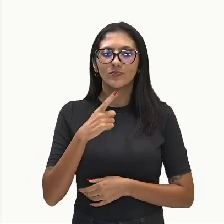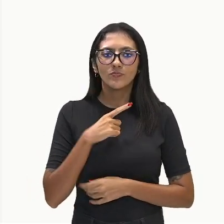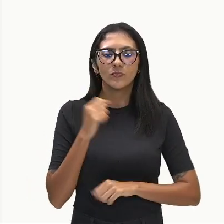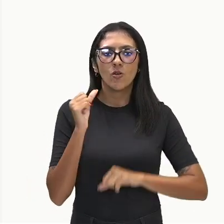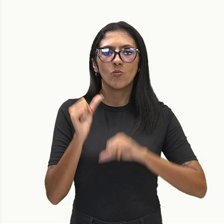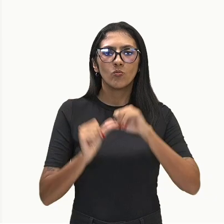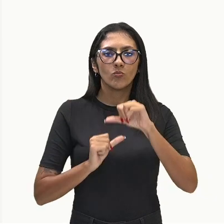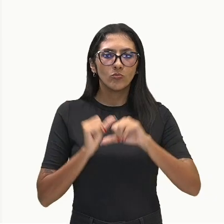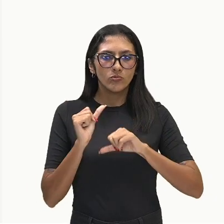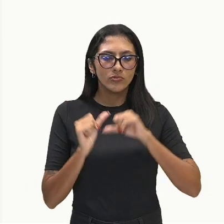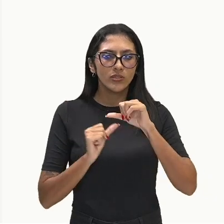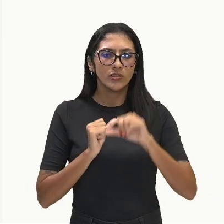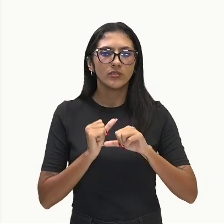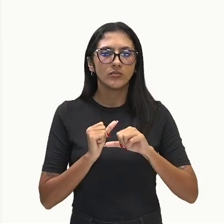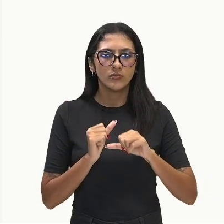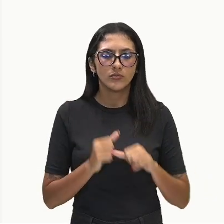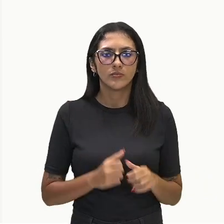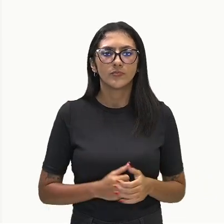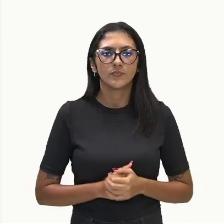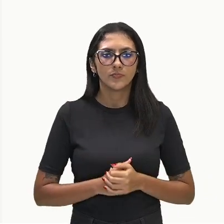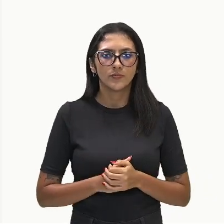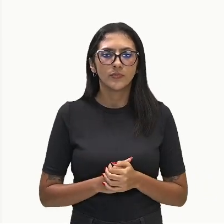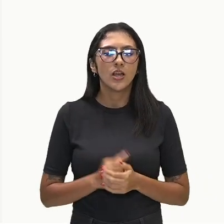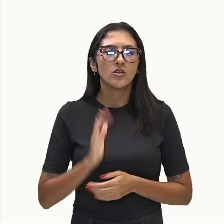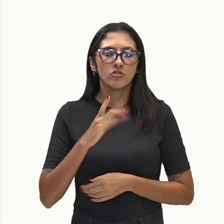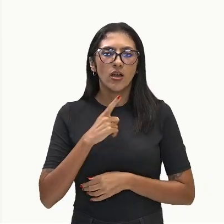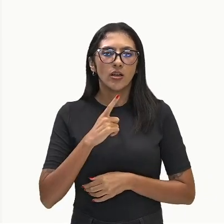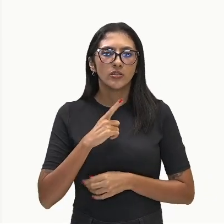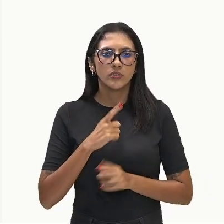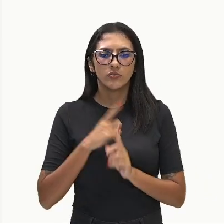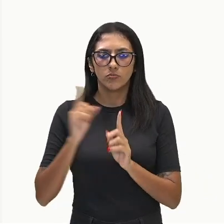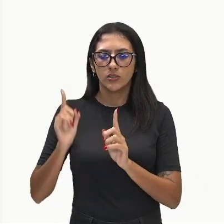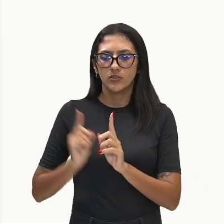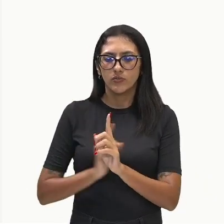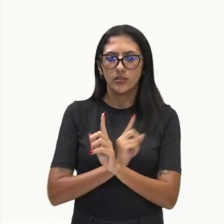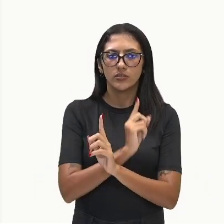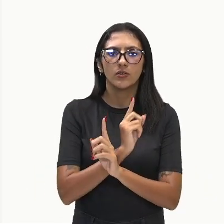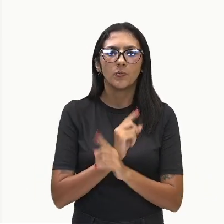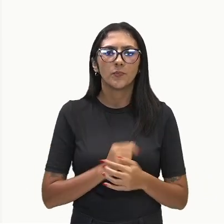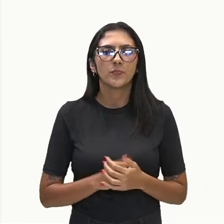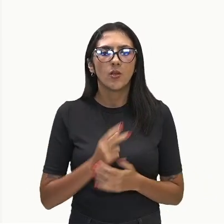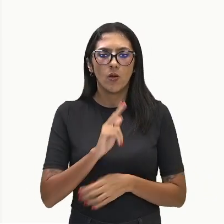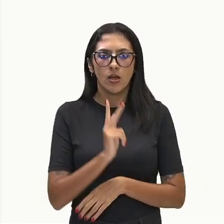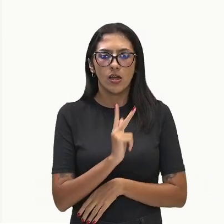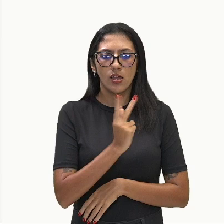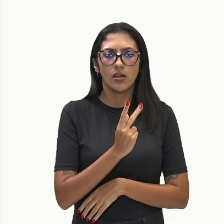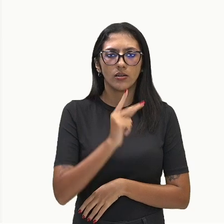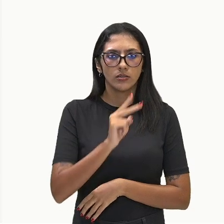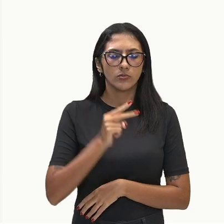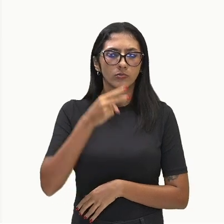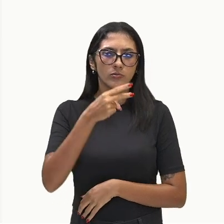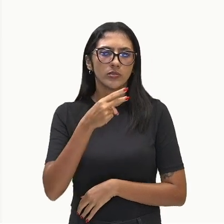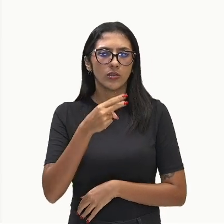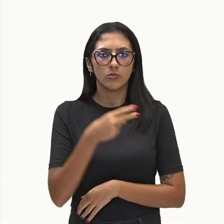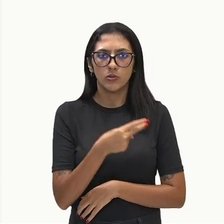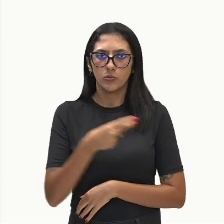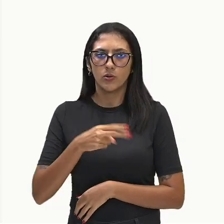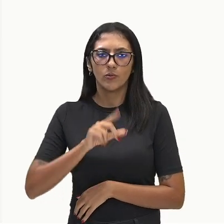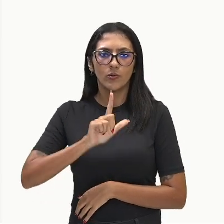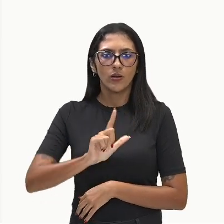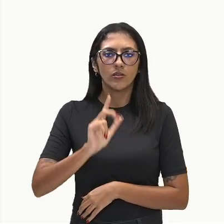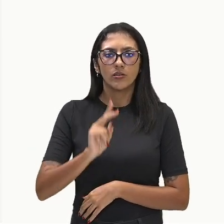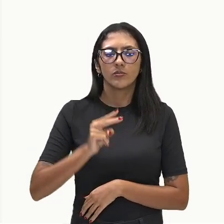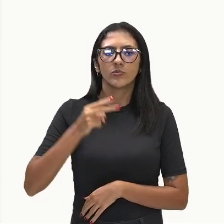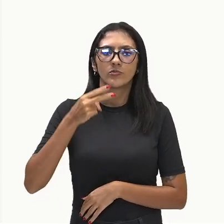passou esse lado aqui já para o outro membro. Então, ficou H ao quadrado igual a L ao quadrado menos L